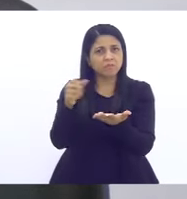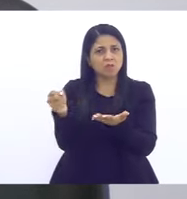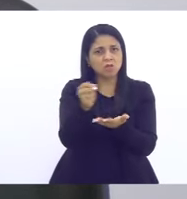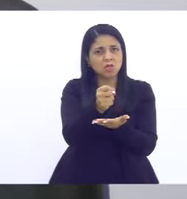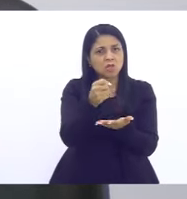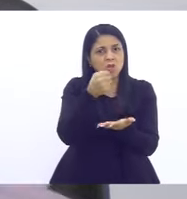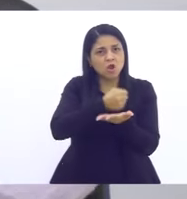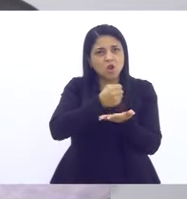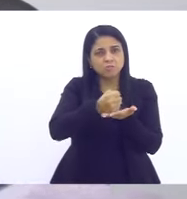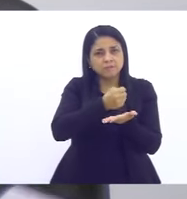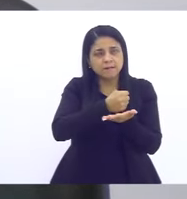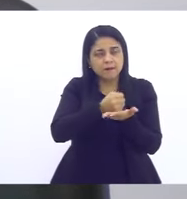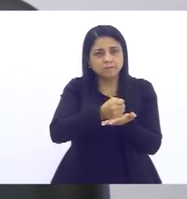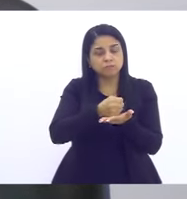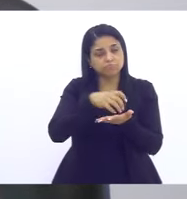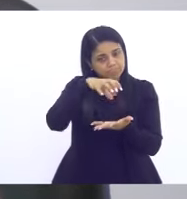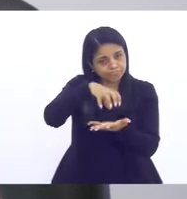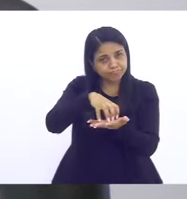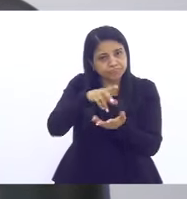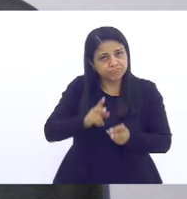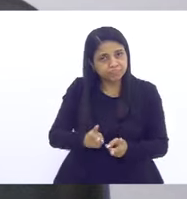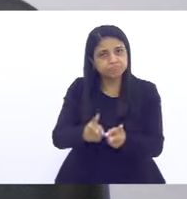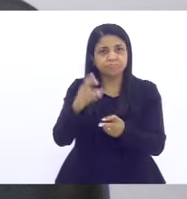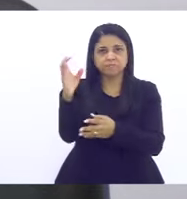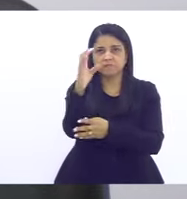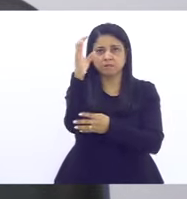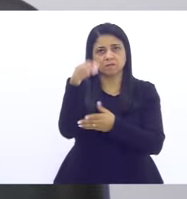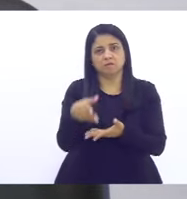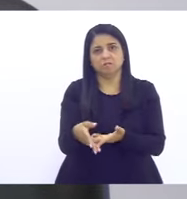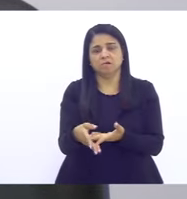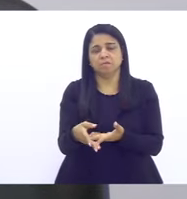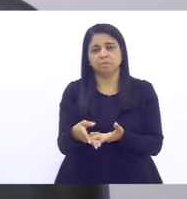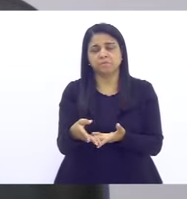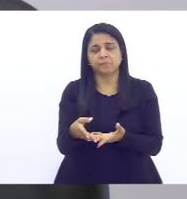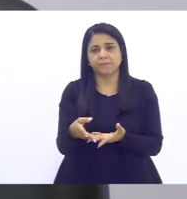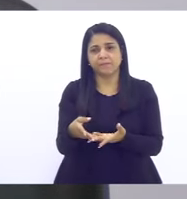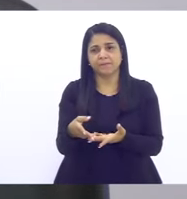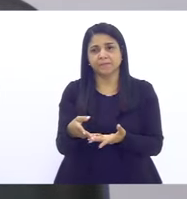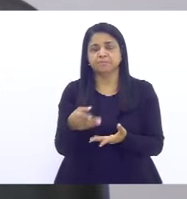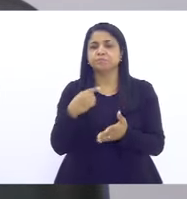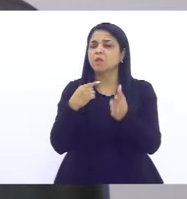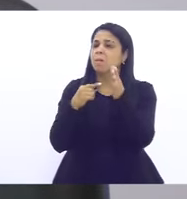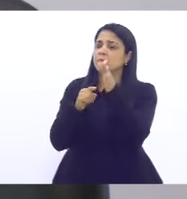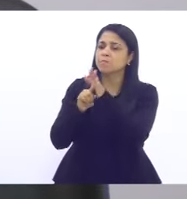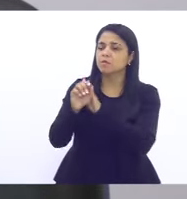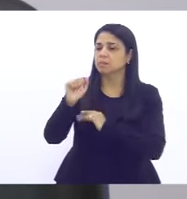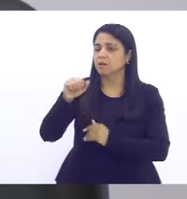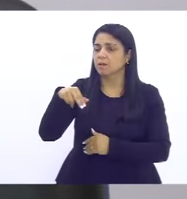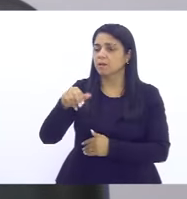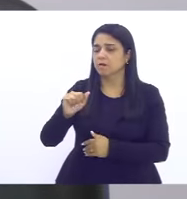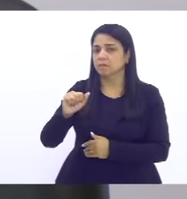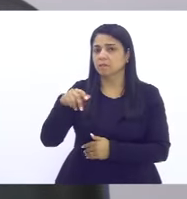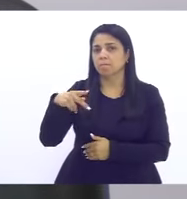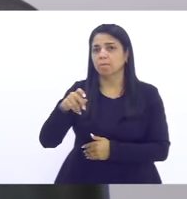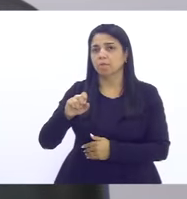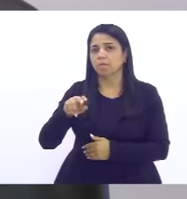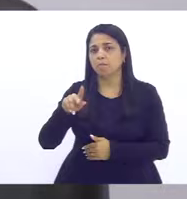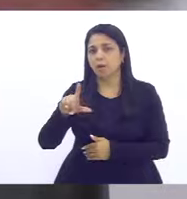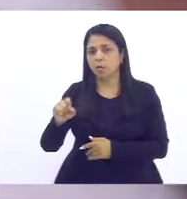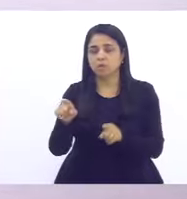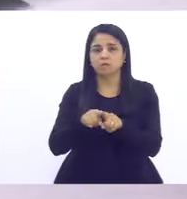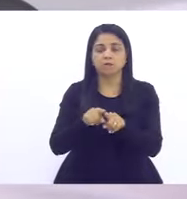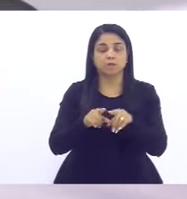a concessionária atue. E eu queria fazer uma pergunta para a doutora Ana Paula, da Enio, Daniel Mendonça, da